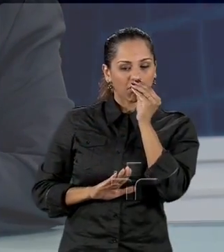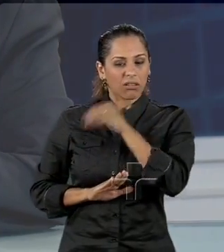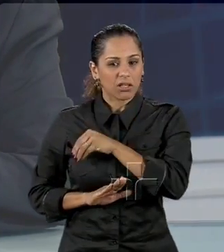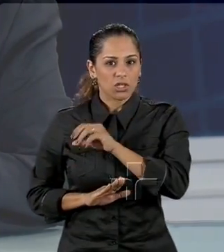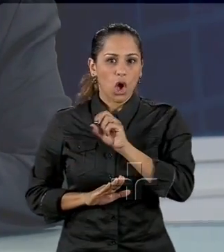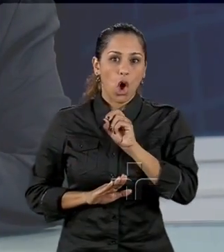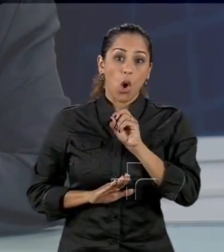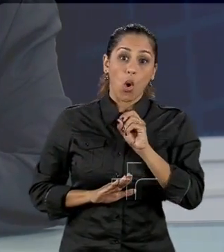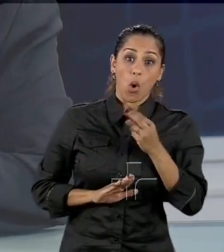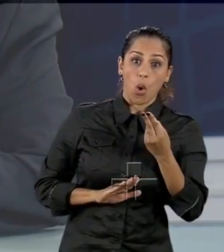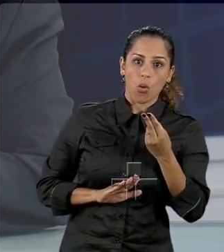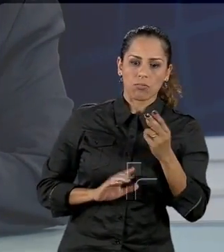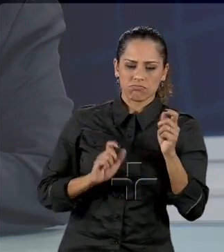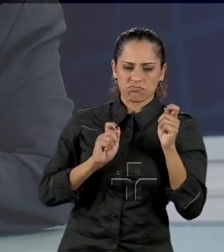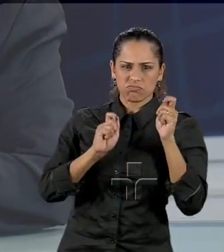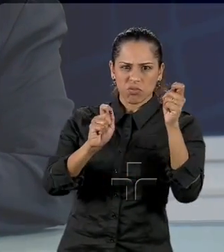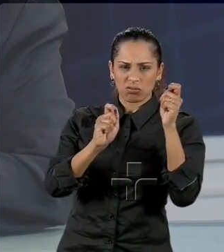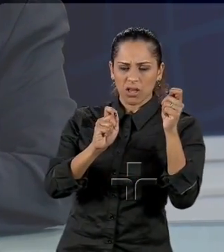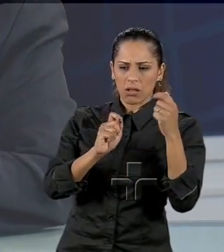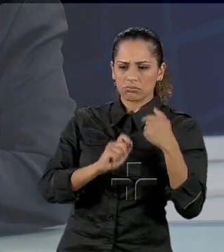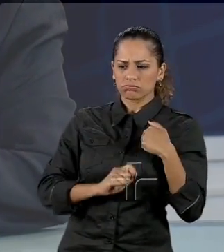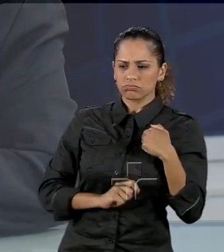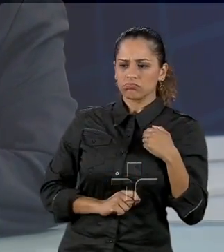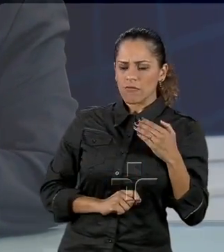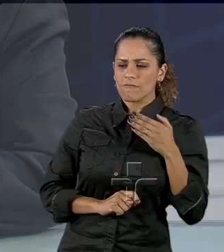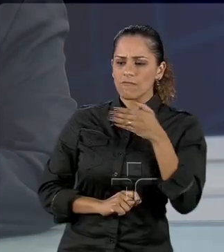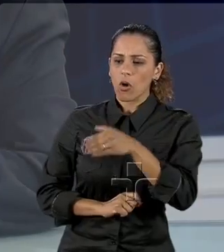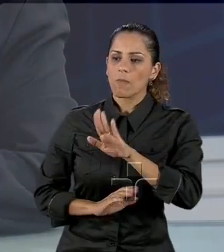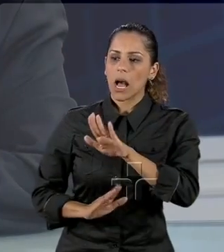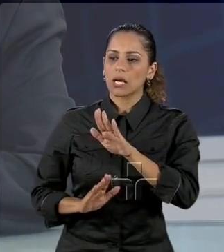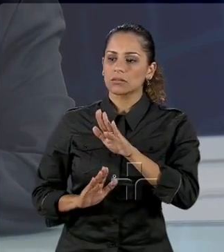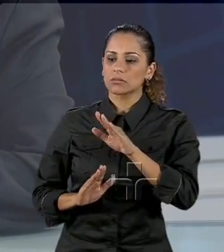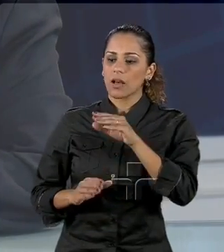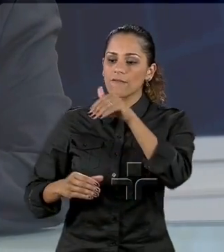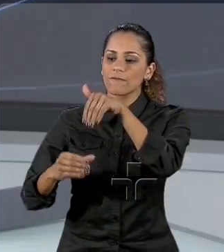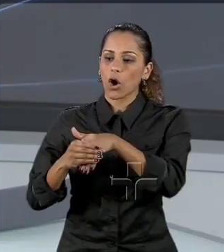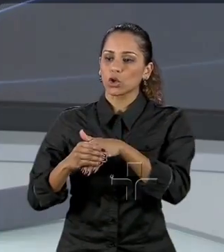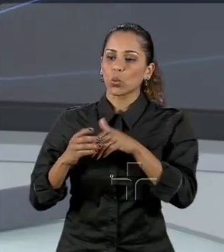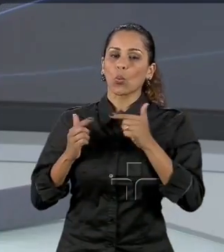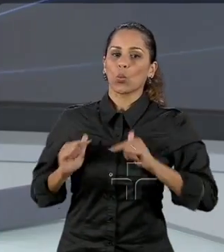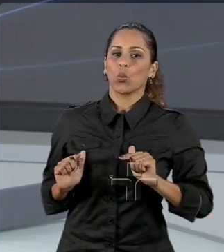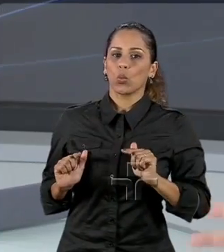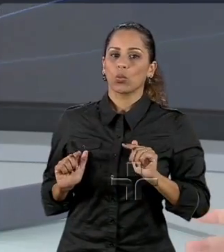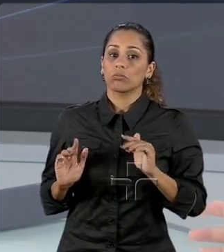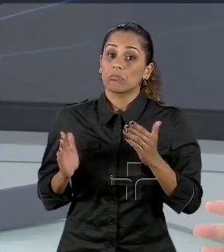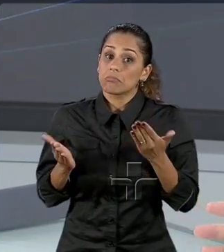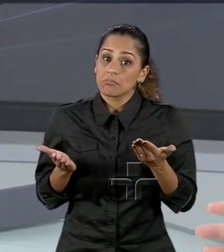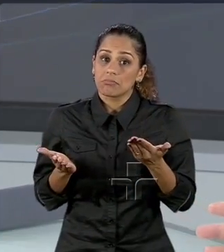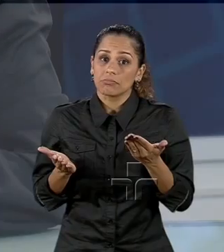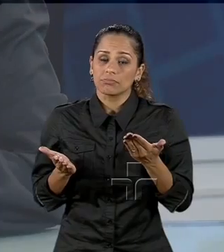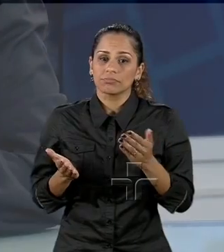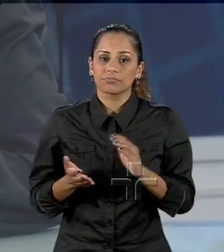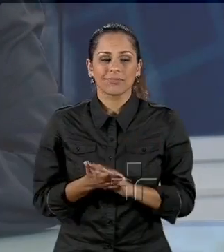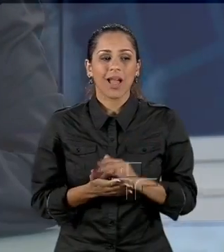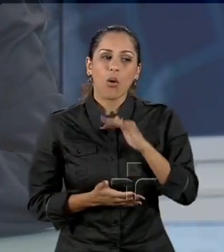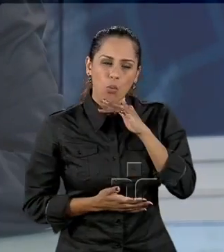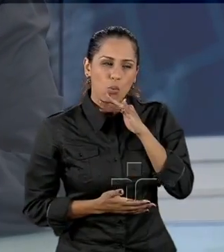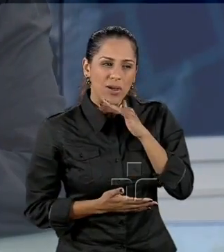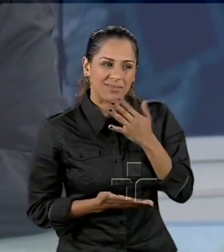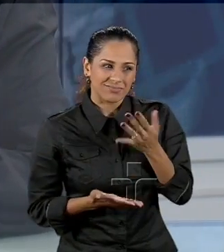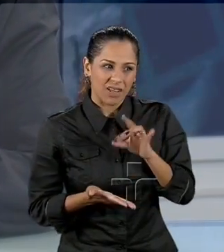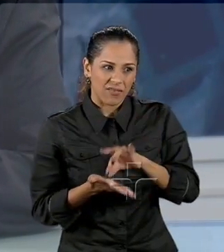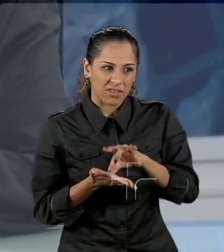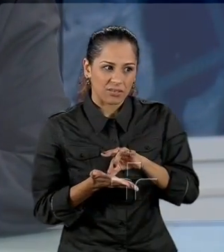convicção política de dizer eu vou, mas eu anulo, etc. Não é uma convicção. Uma desilusão geral. O que é ruim para todos,